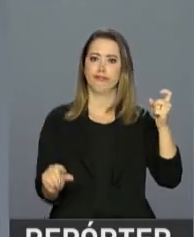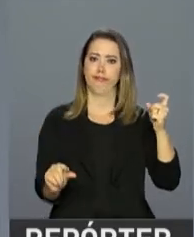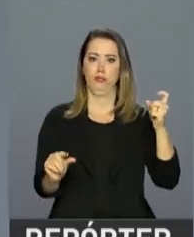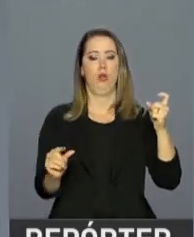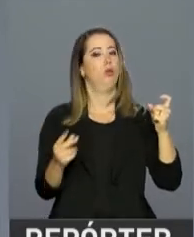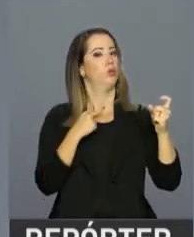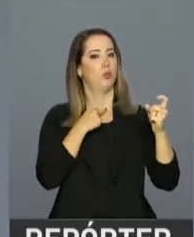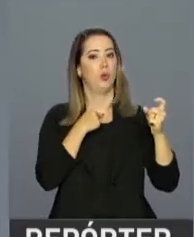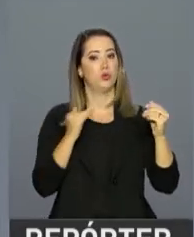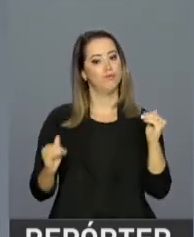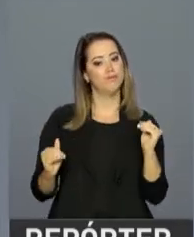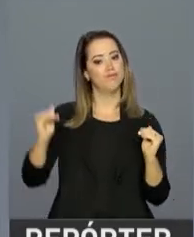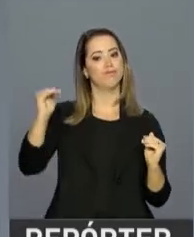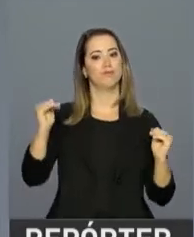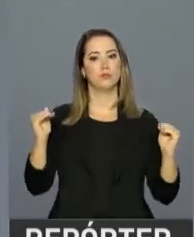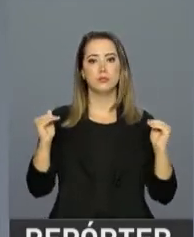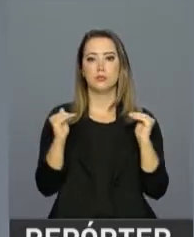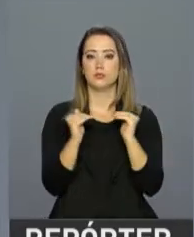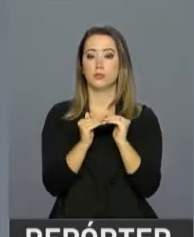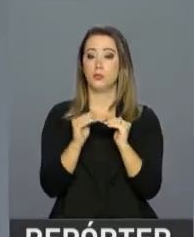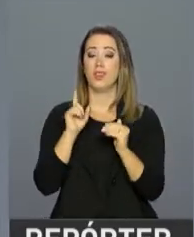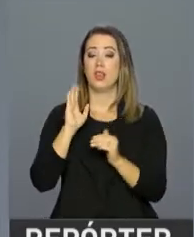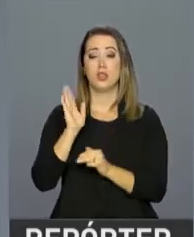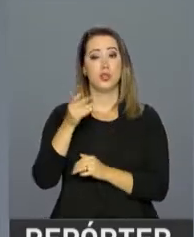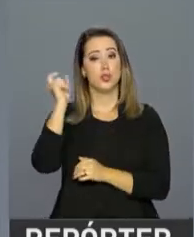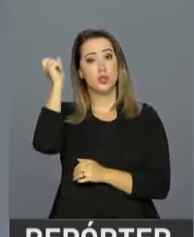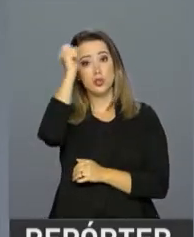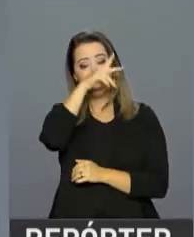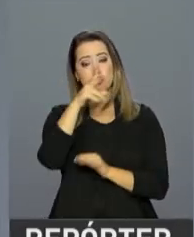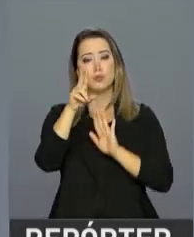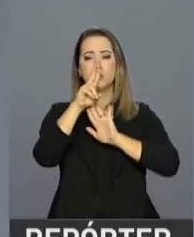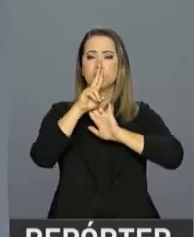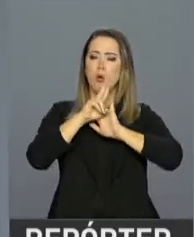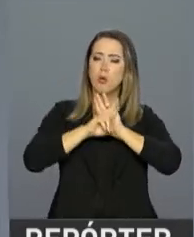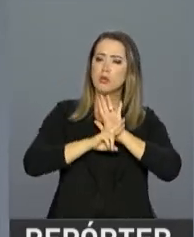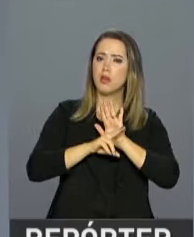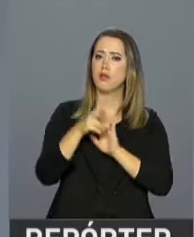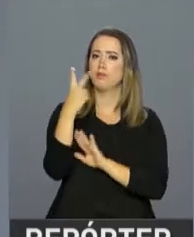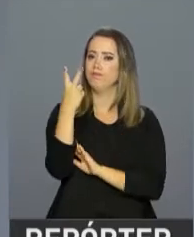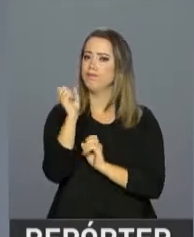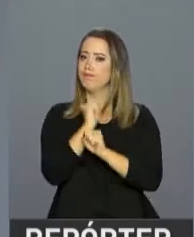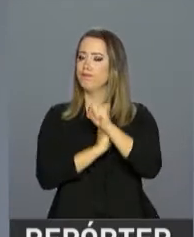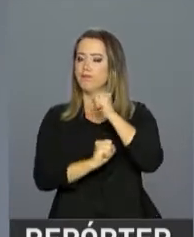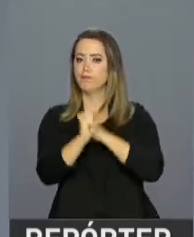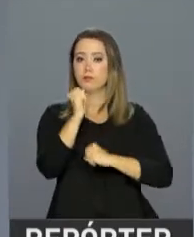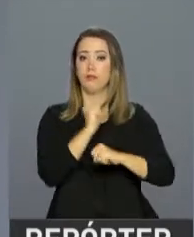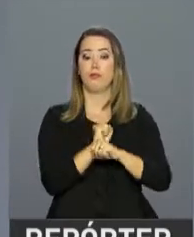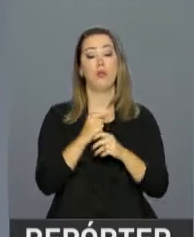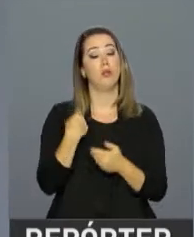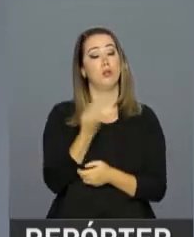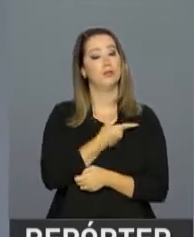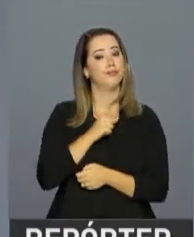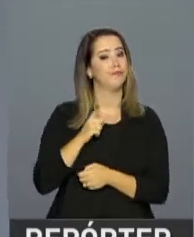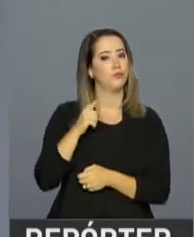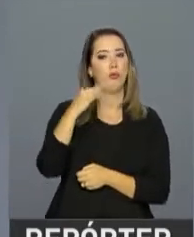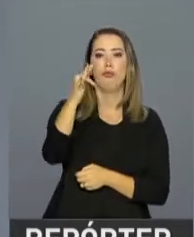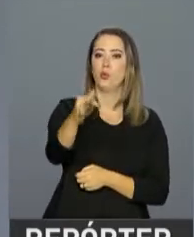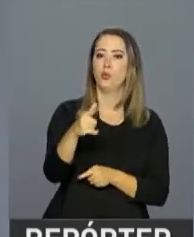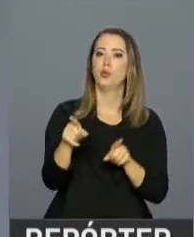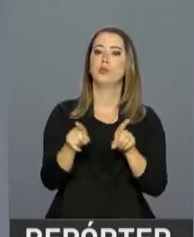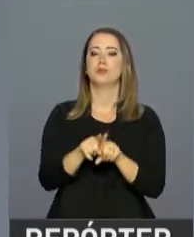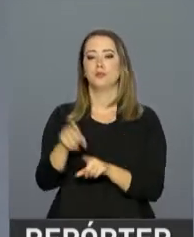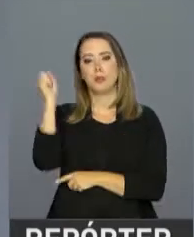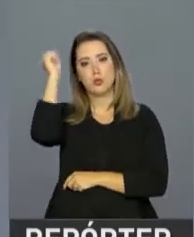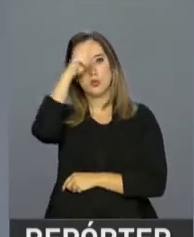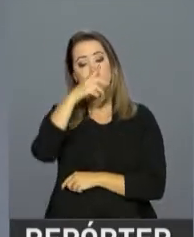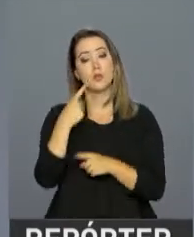Nós temos tido dificuldades com essa regra já nos últimos 2 anos e teremos nos próximos anos. A